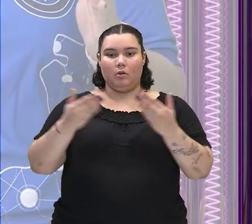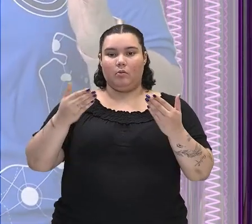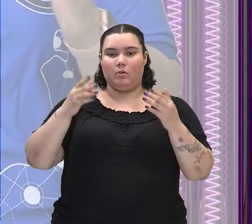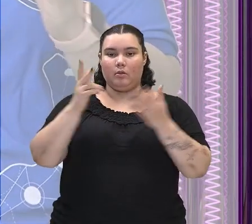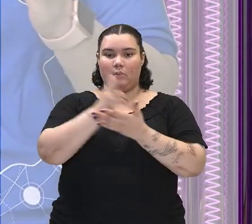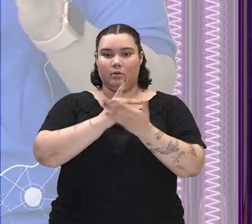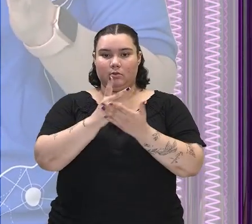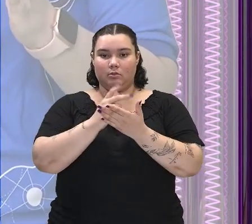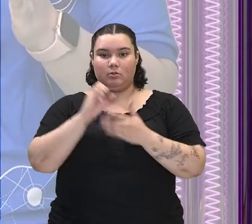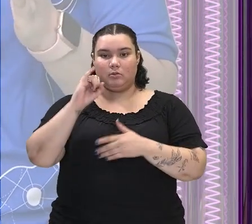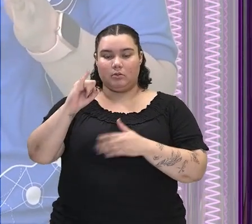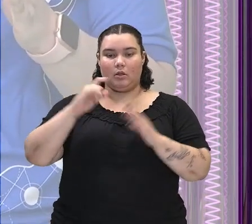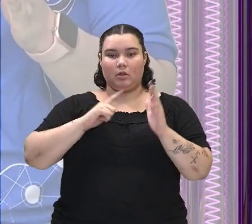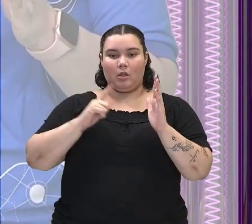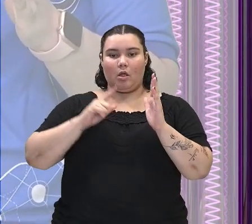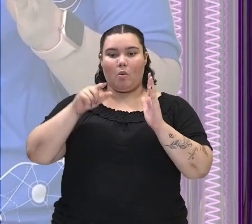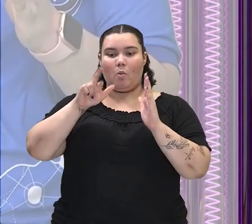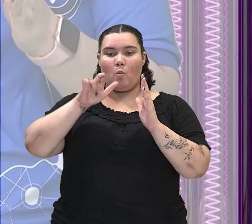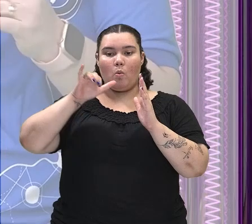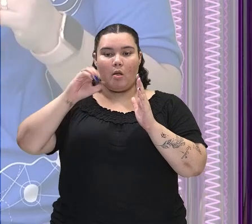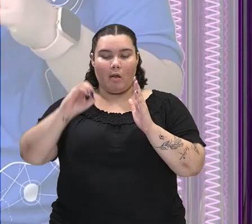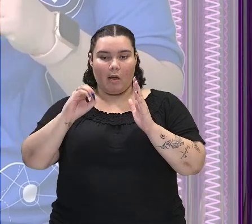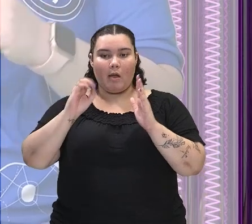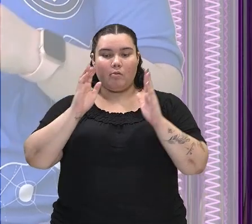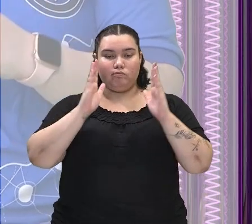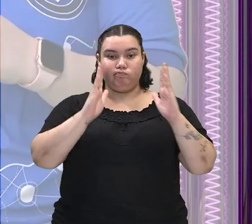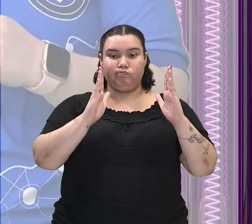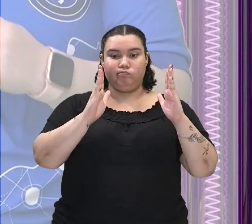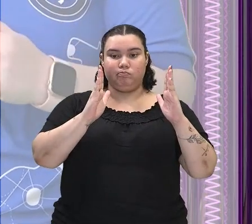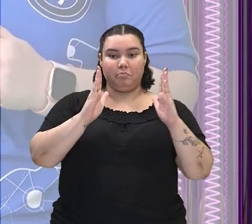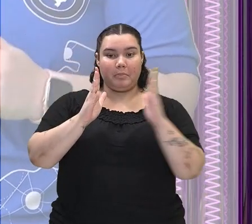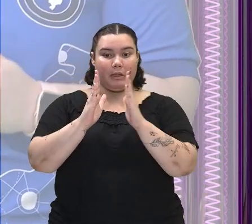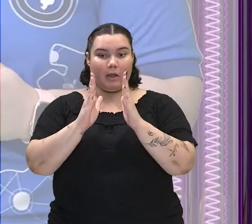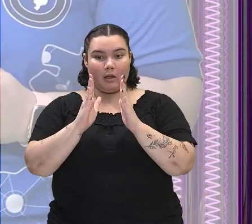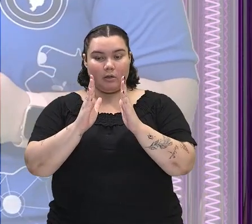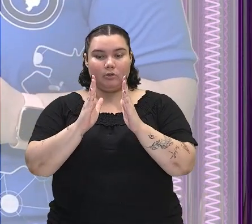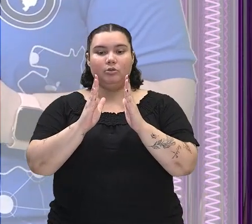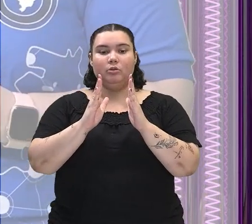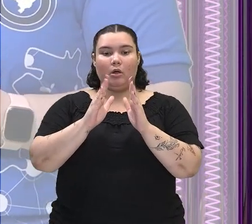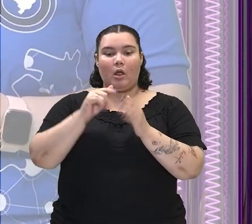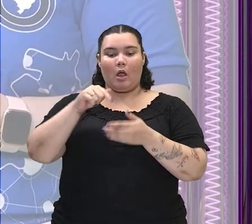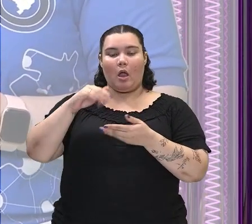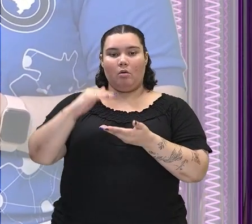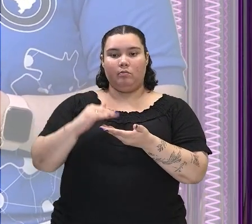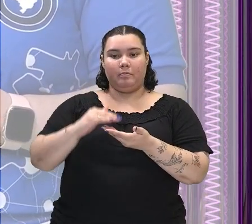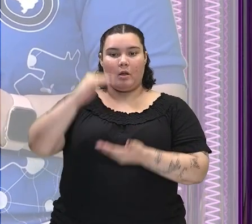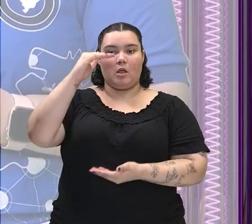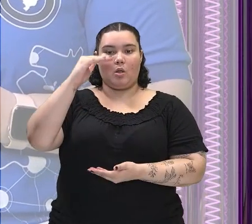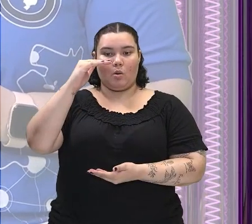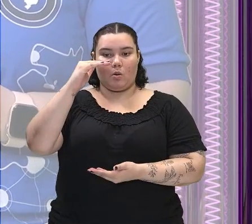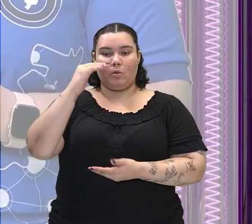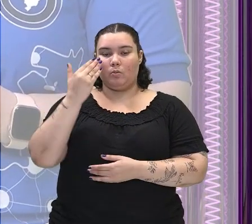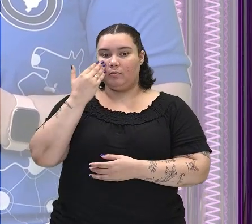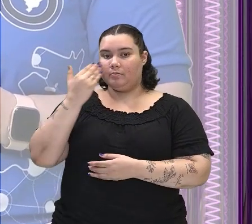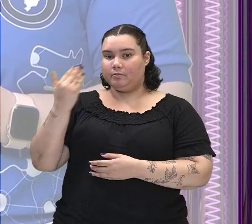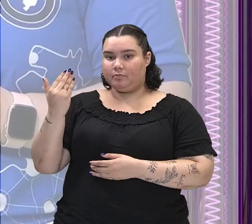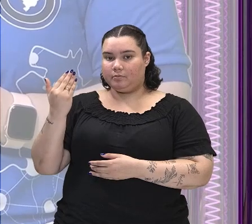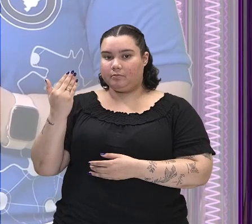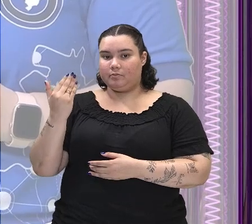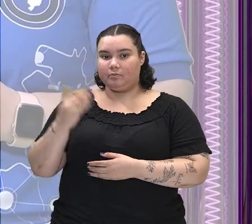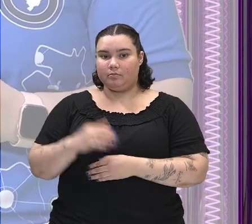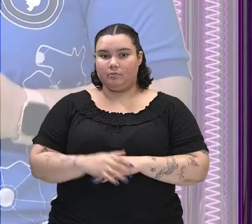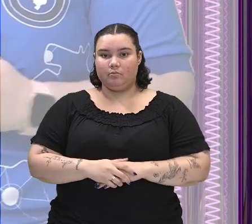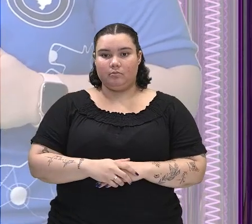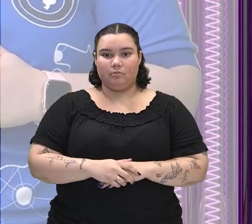desenho, se a gente reduzir esse raio pela metade e dobrar a altura, né? Aqui a gente tem o raio e a gente vai